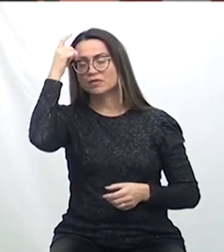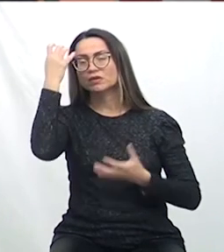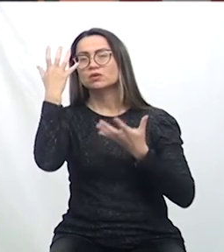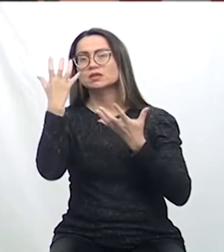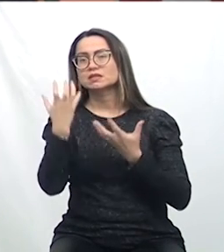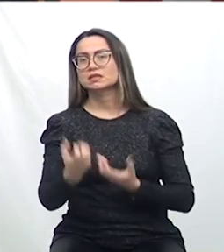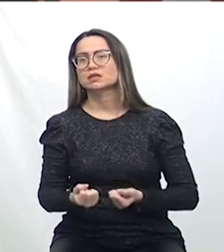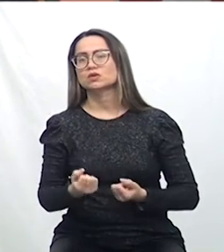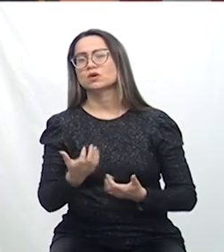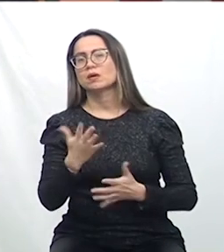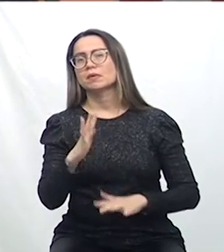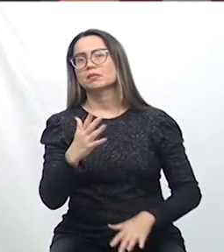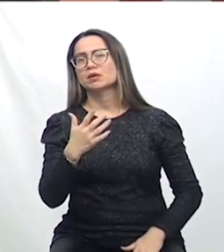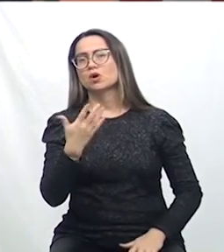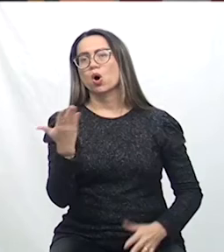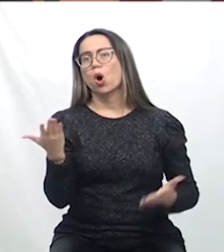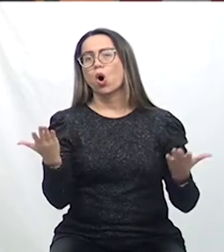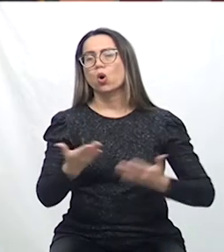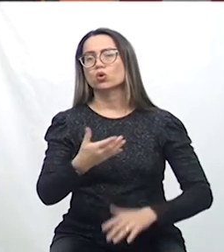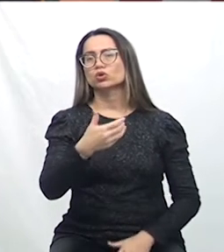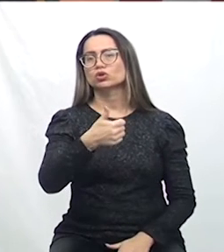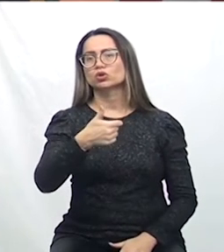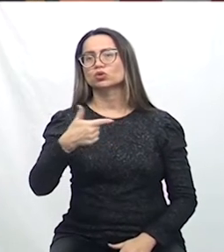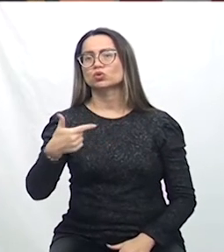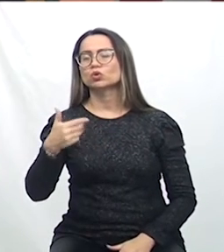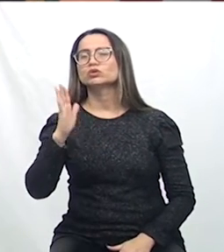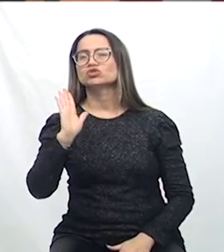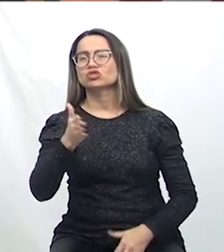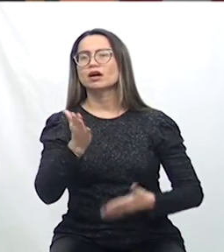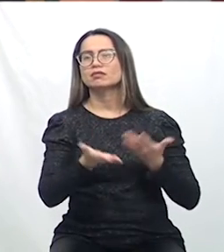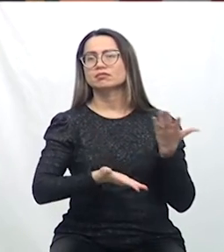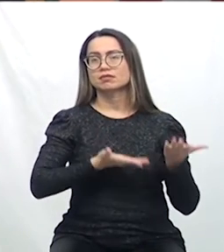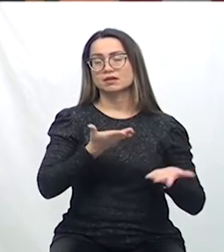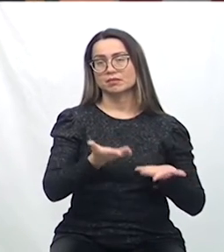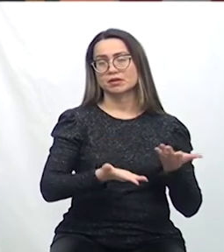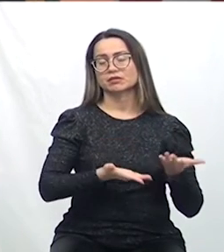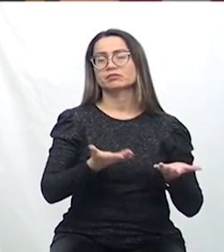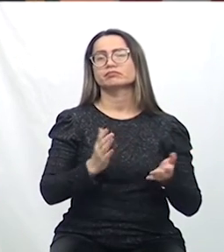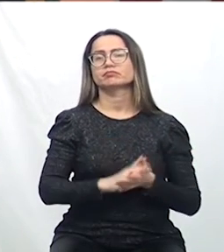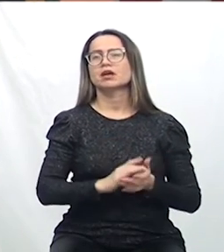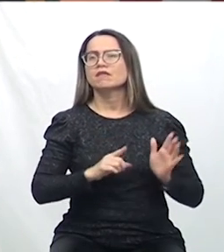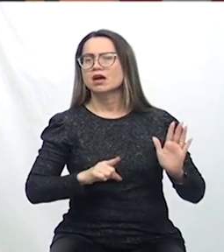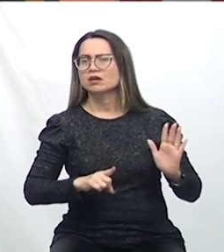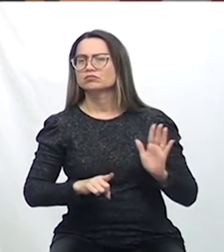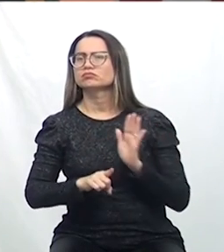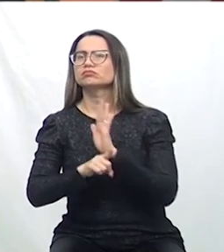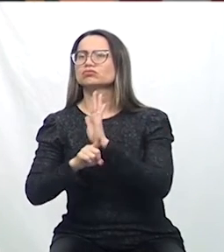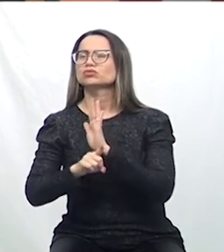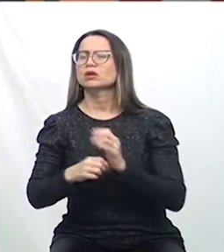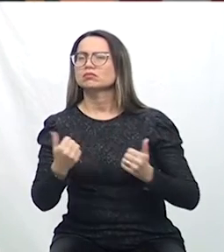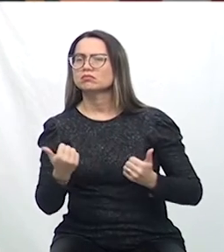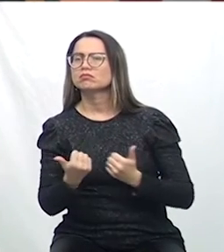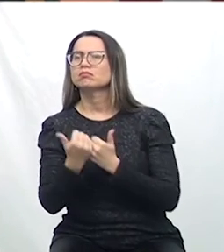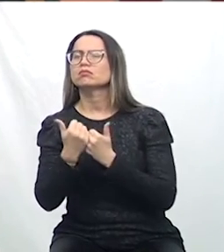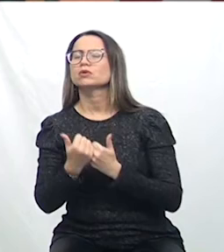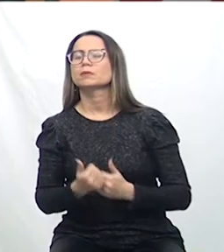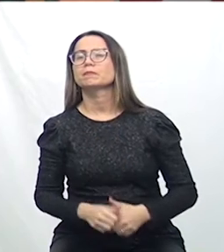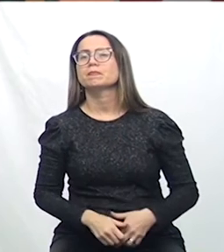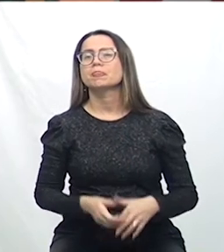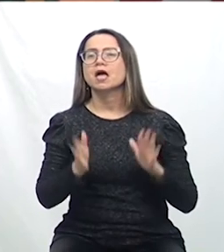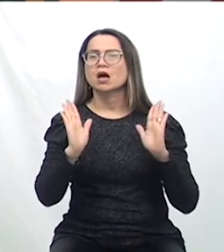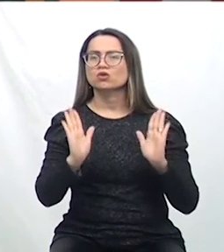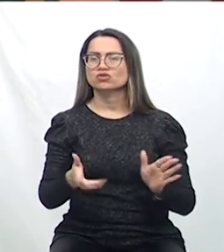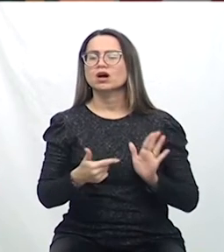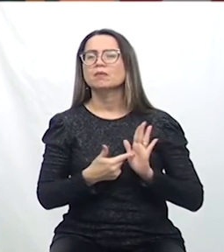com 12 internados aí e veio contribuir muito. Eu também já fiz